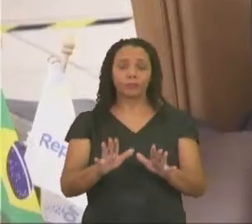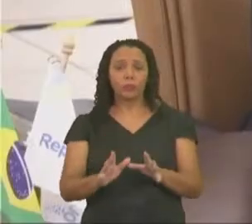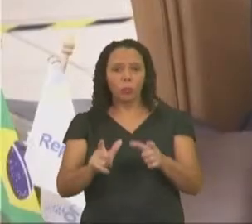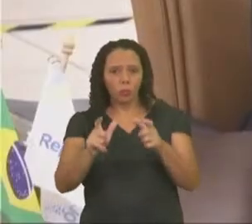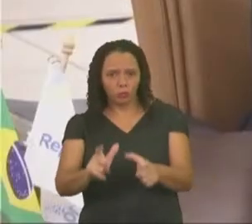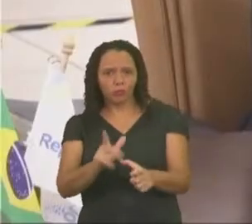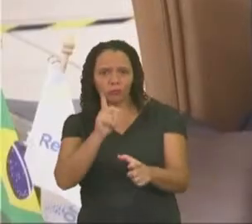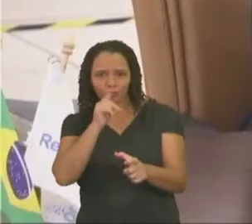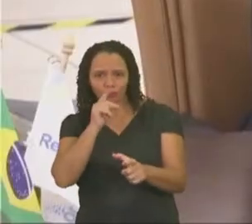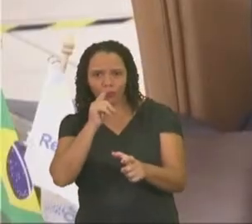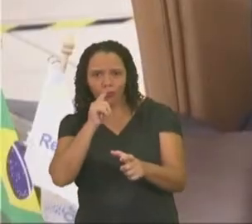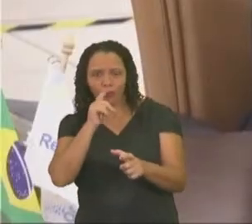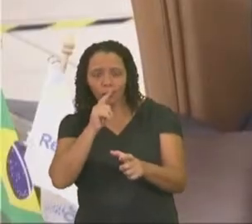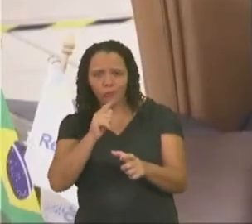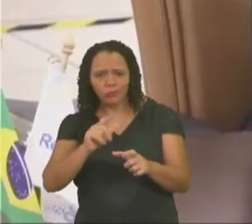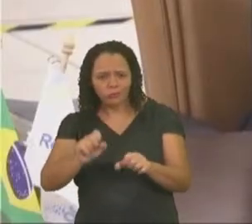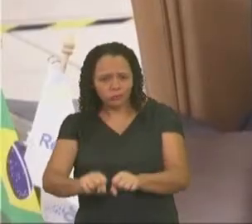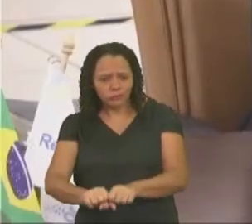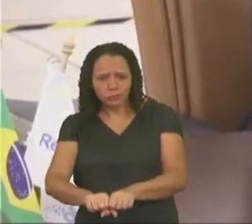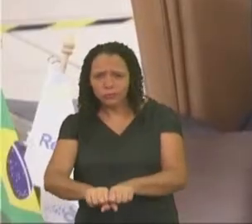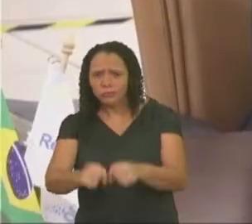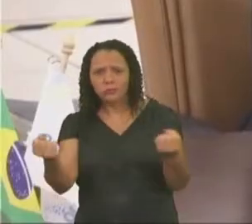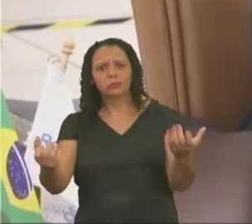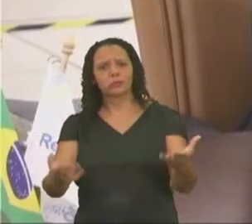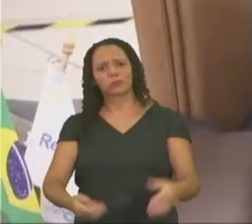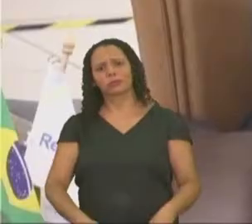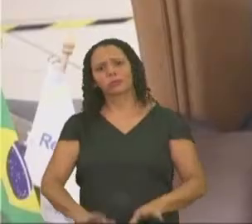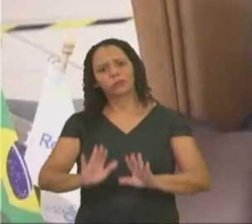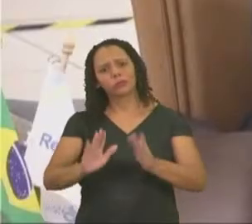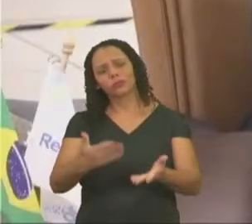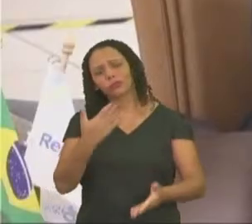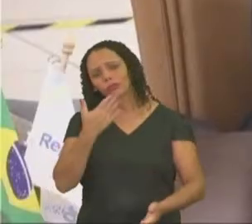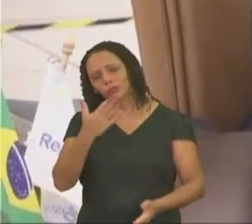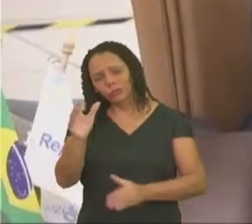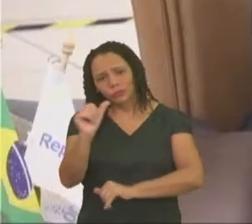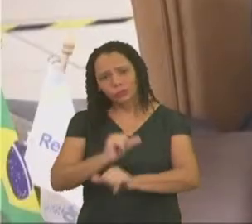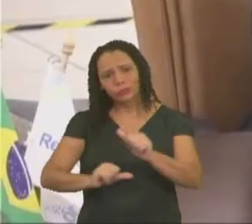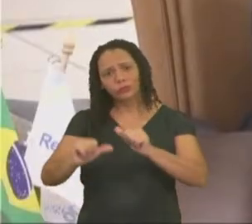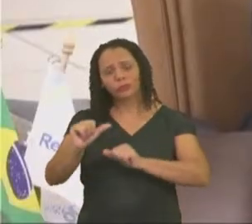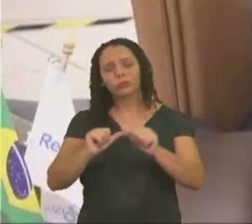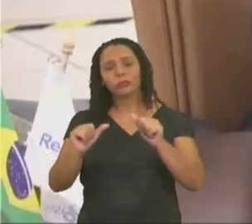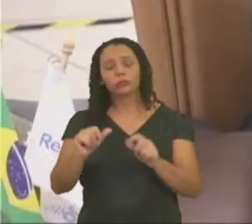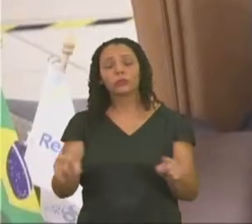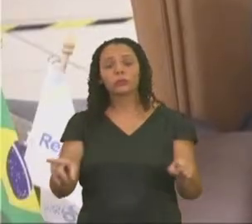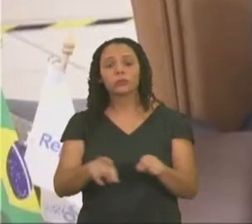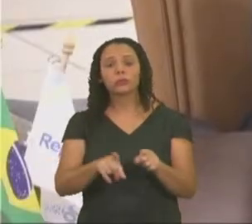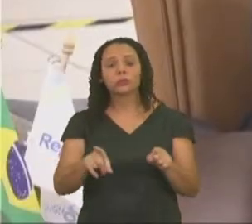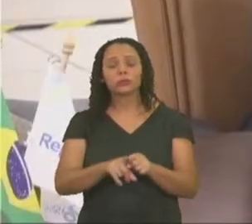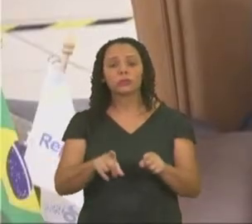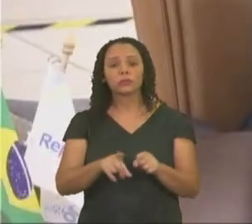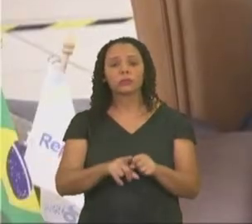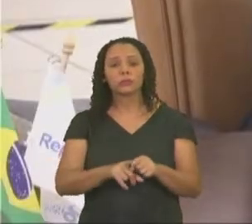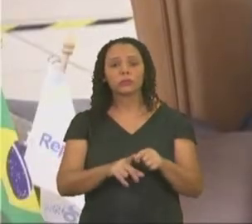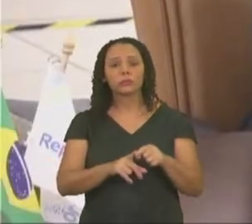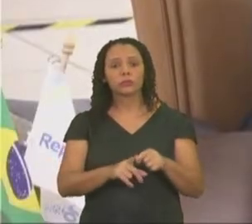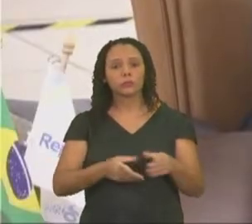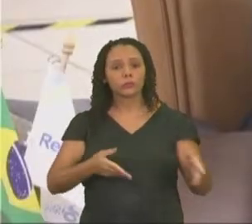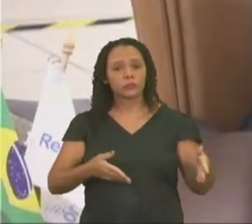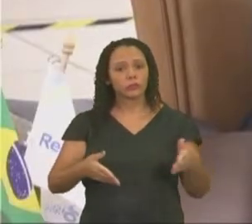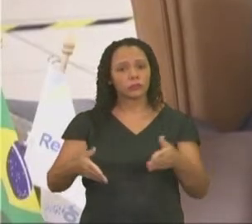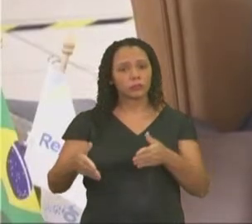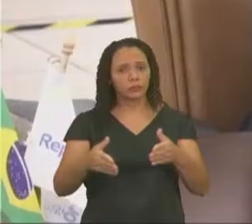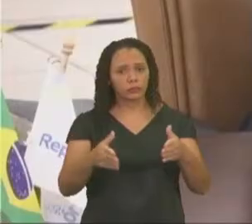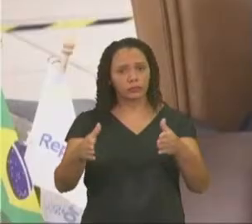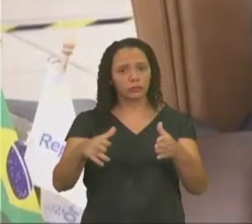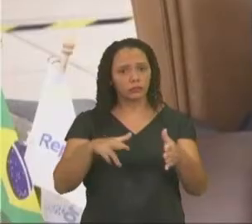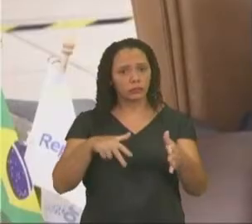destruído. Inclusive, já até solicitei um bebedouro para esse campo de futebol. E, inclusive, também no Parque Linear, que fica em frente